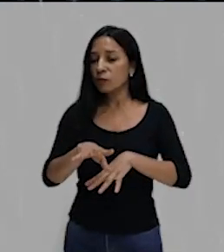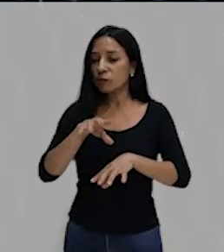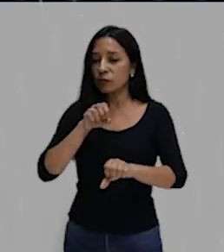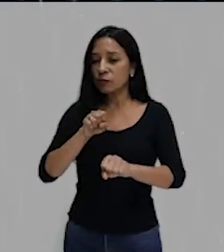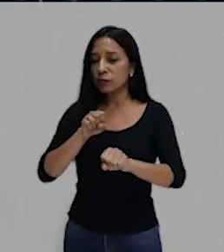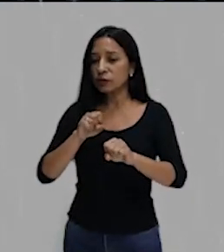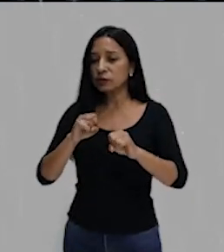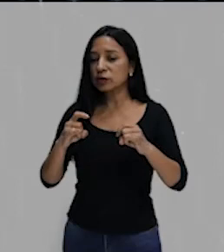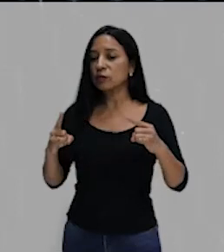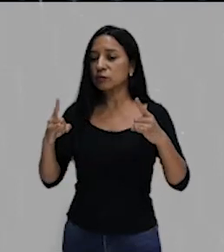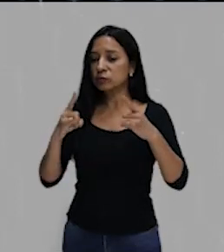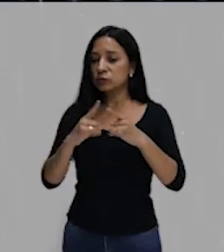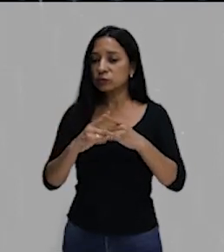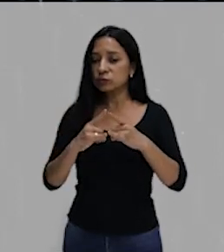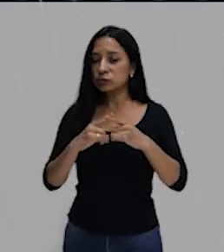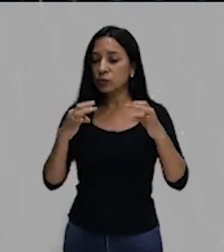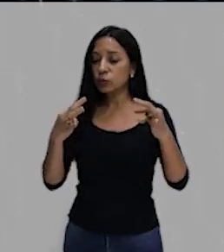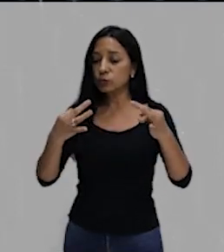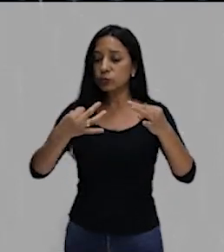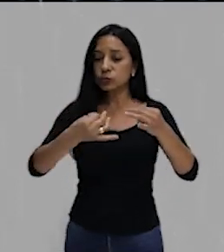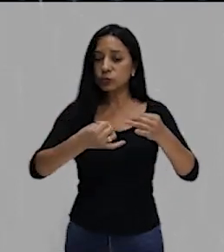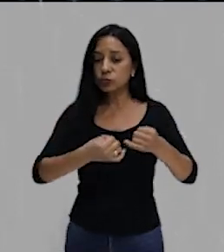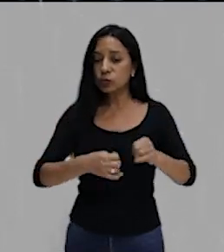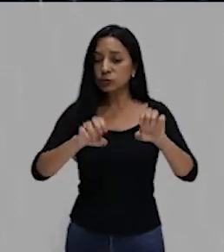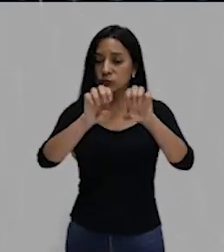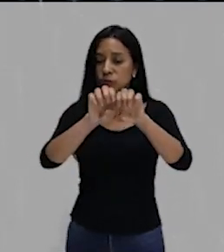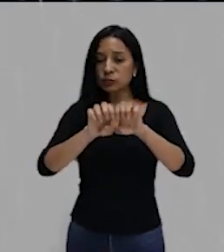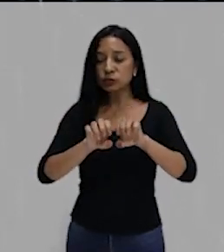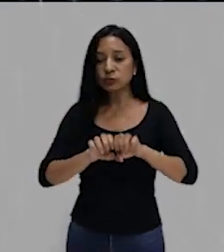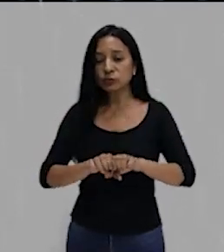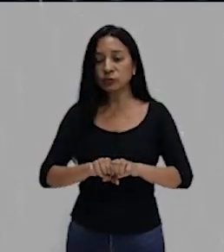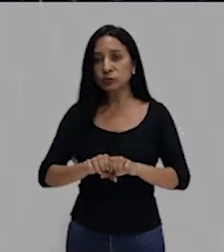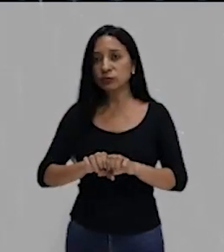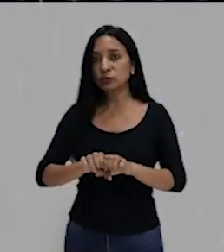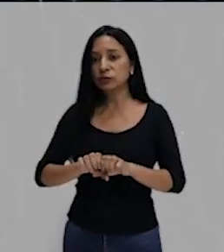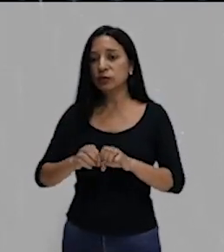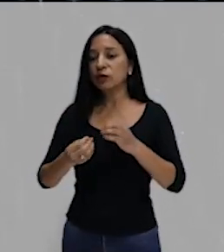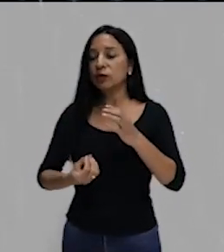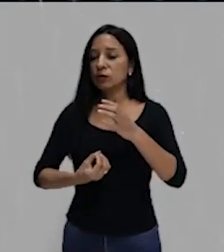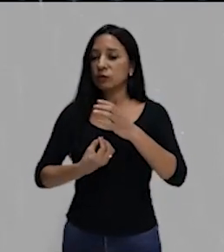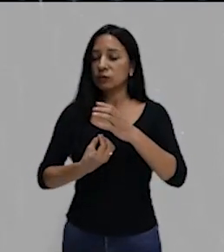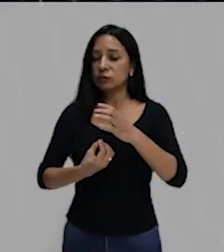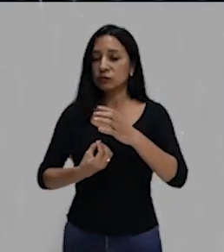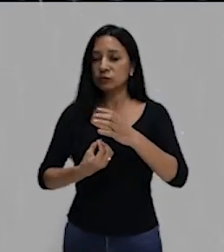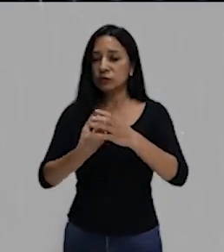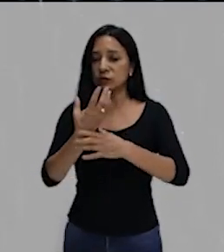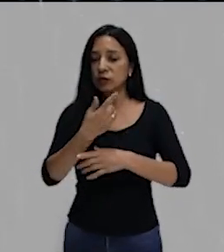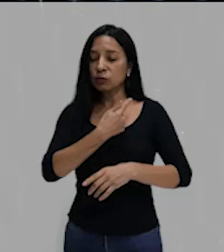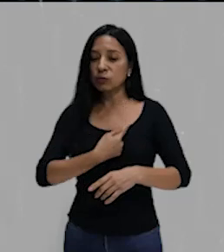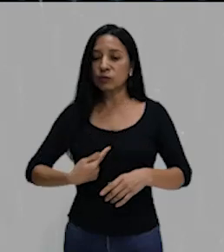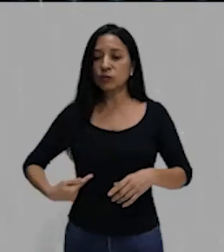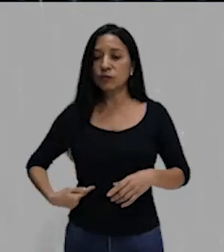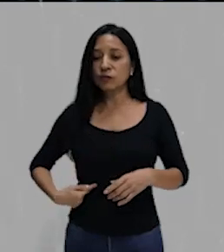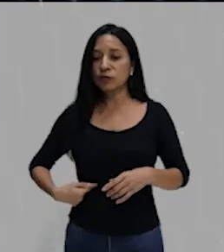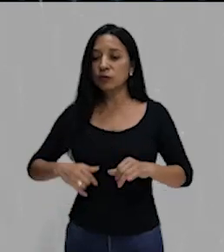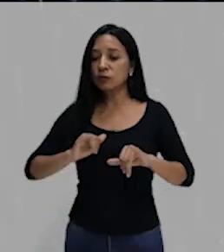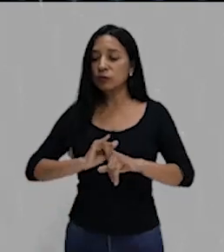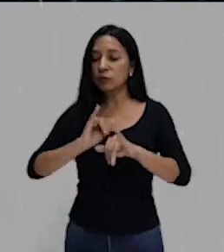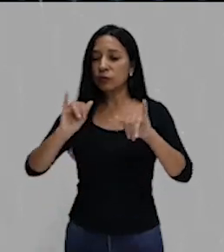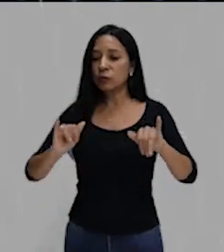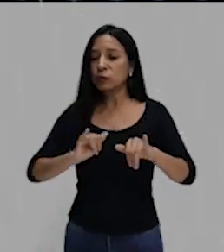instituições, de toda uma estrutura criada pelo governo para